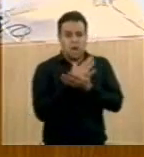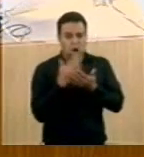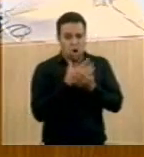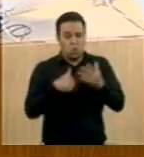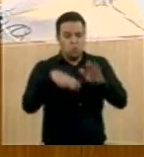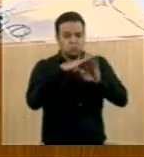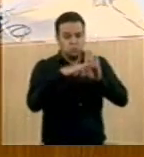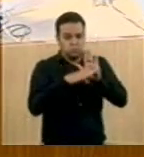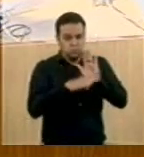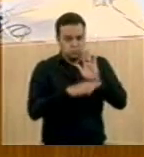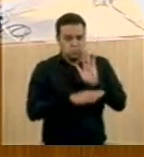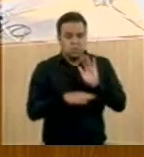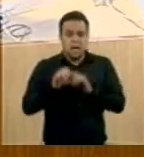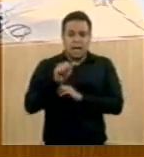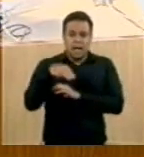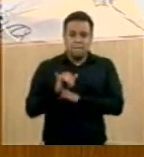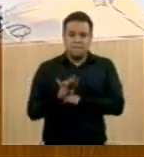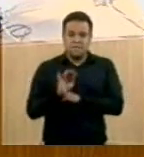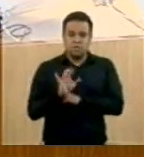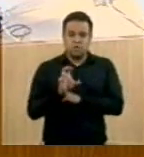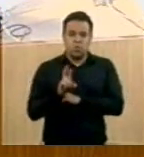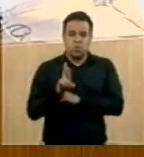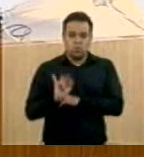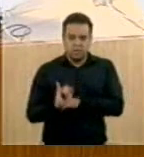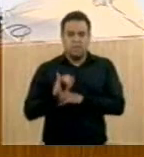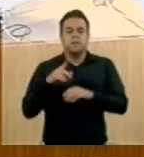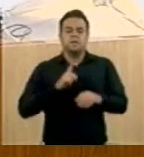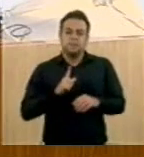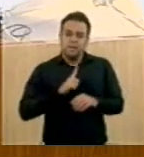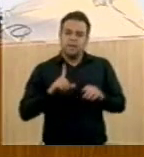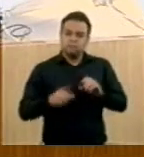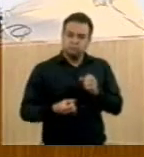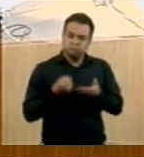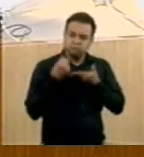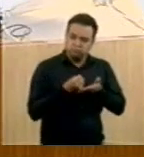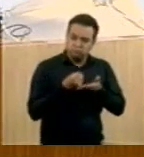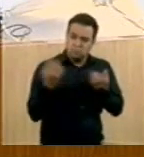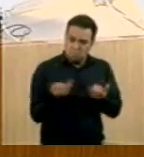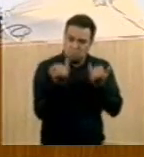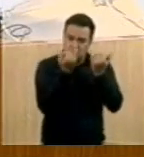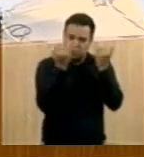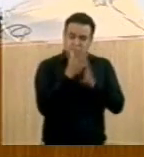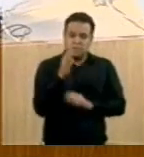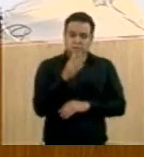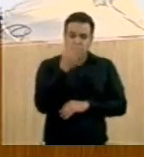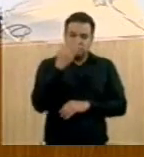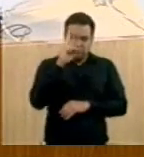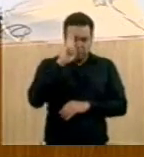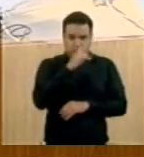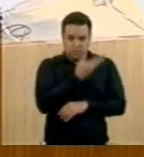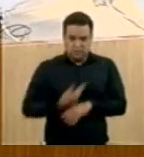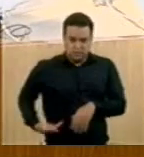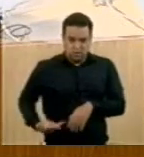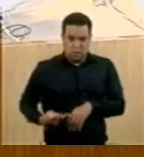Amit Curi, que reproduzi nos autos como contribuição relevante, senhora presidente, bem